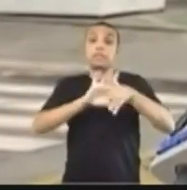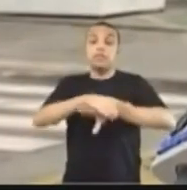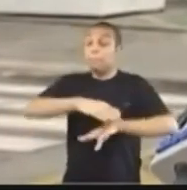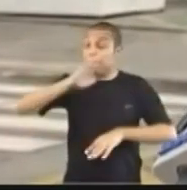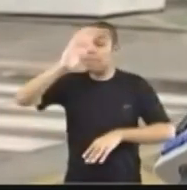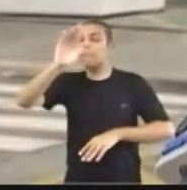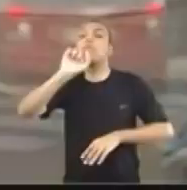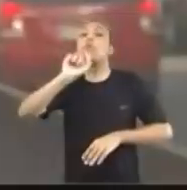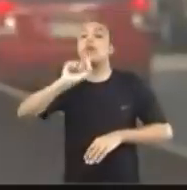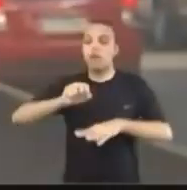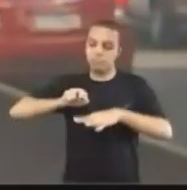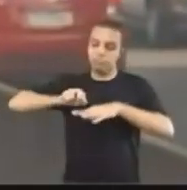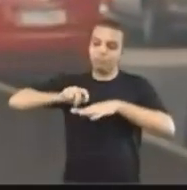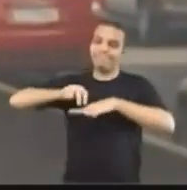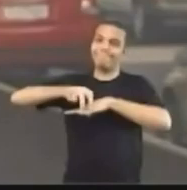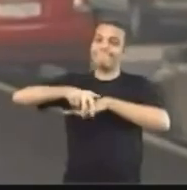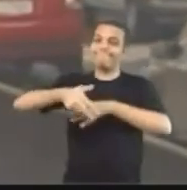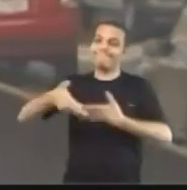principalmente